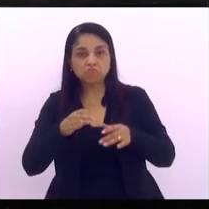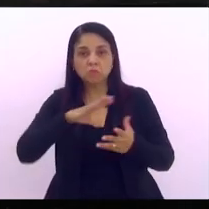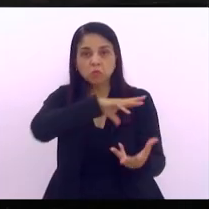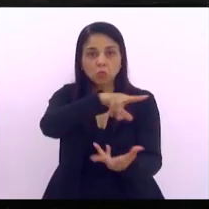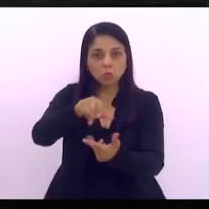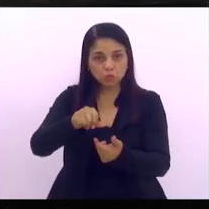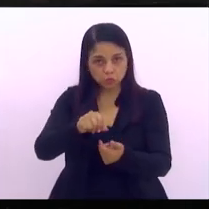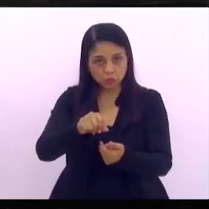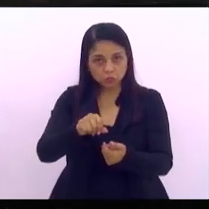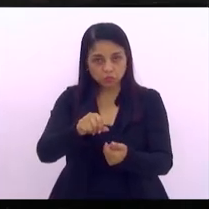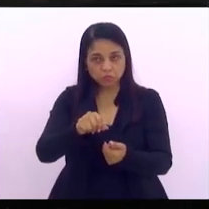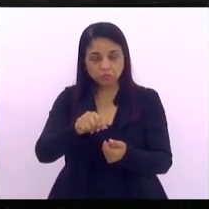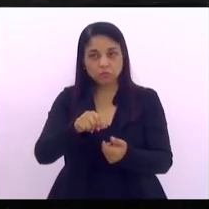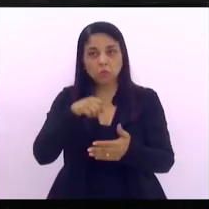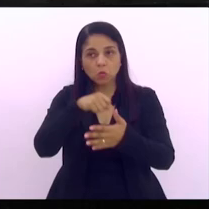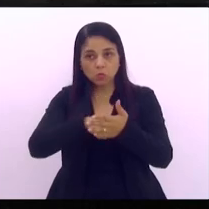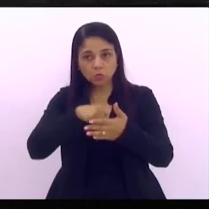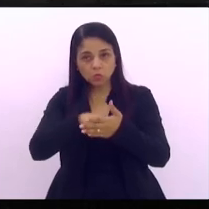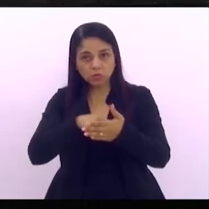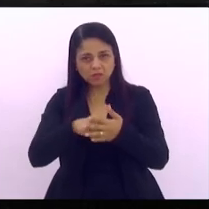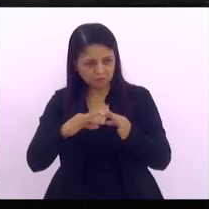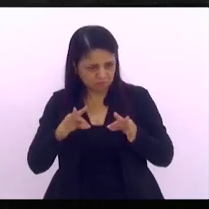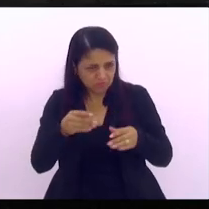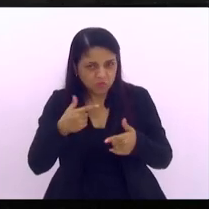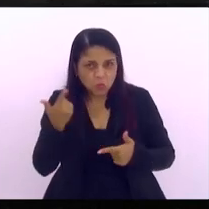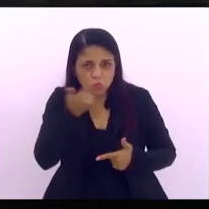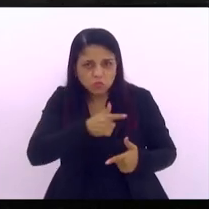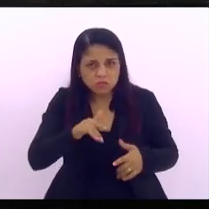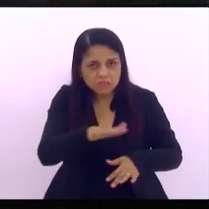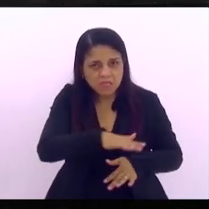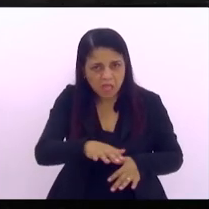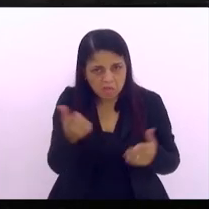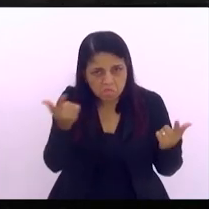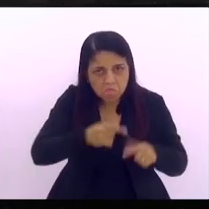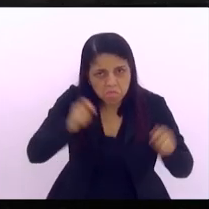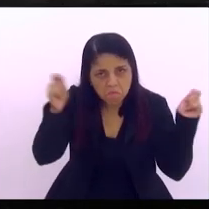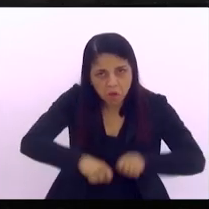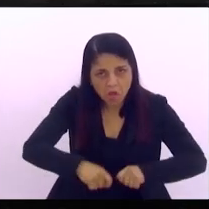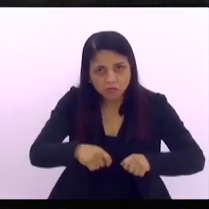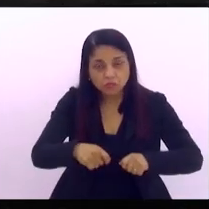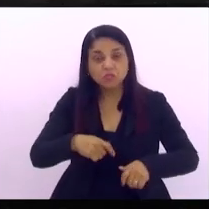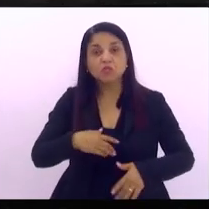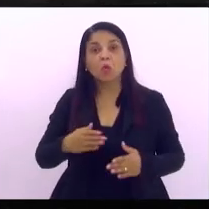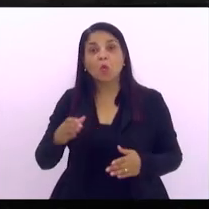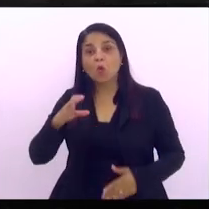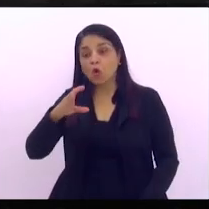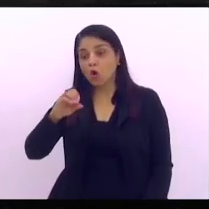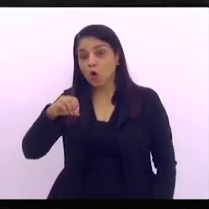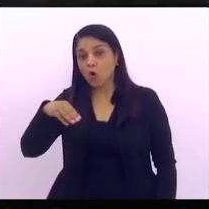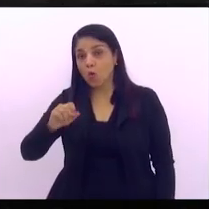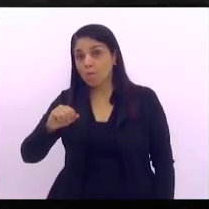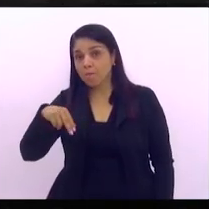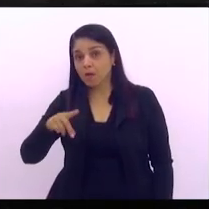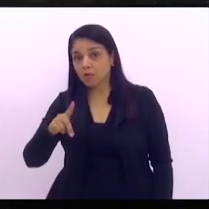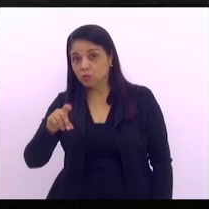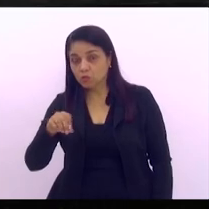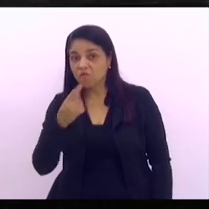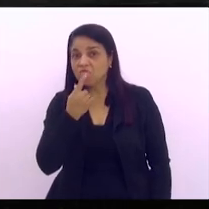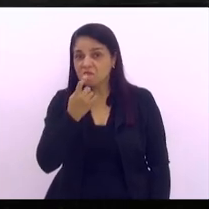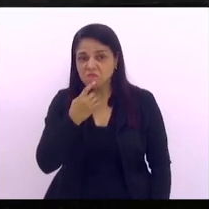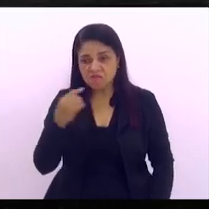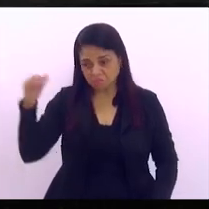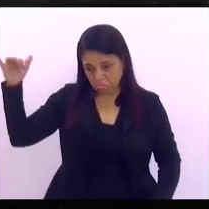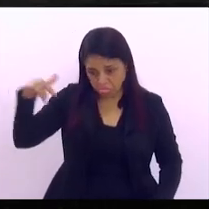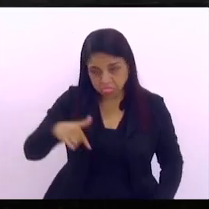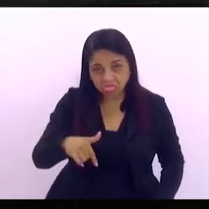seja, para a conquista de território tudo pode? Então, se o Comando Vermelho descer, está tudo tranquilo. Porque essa